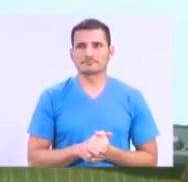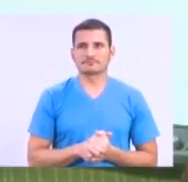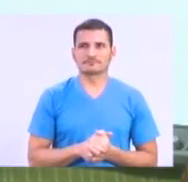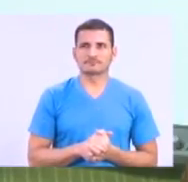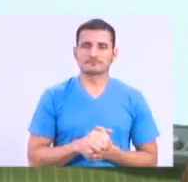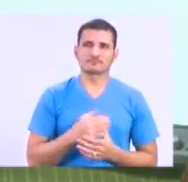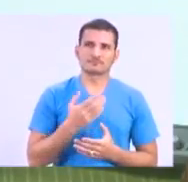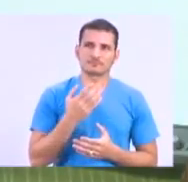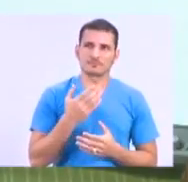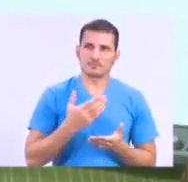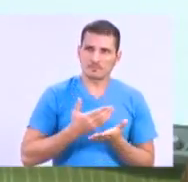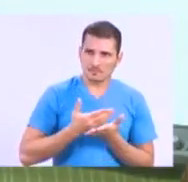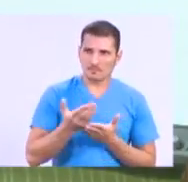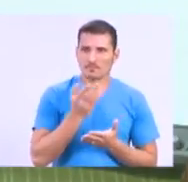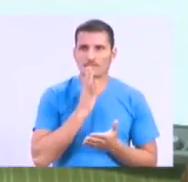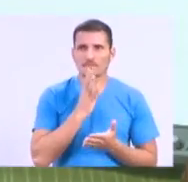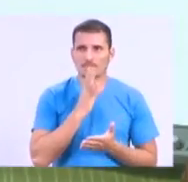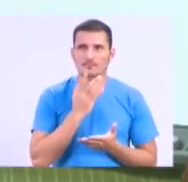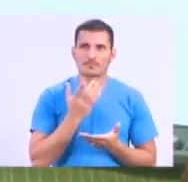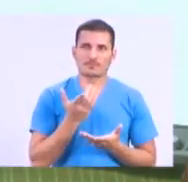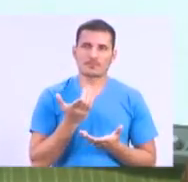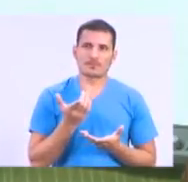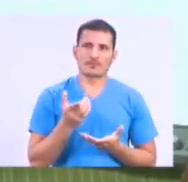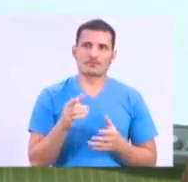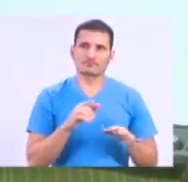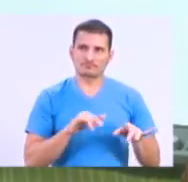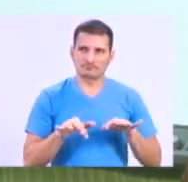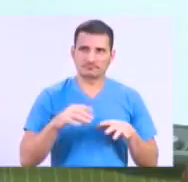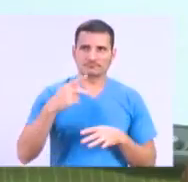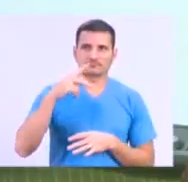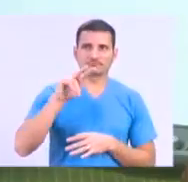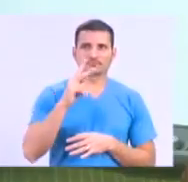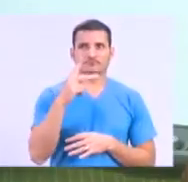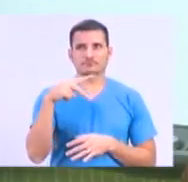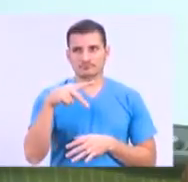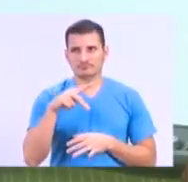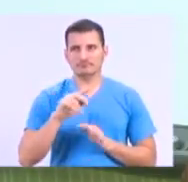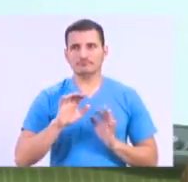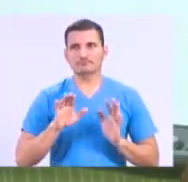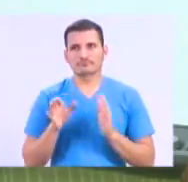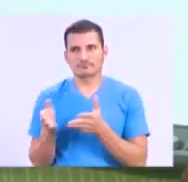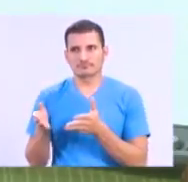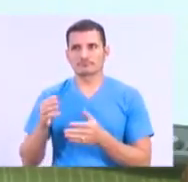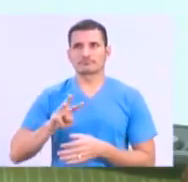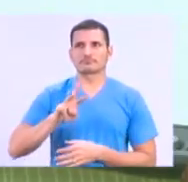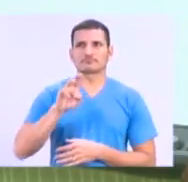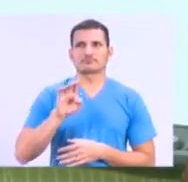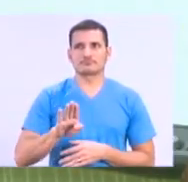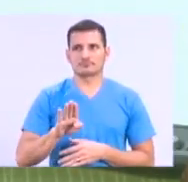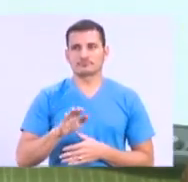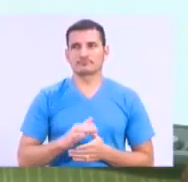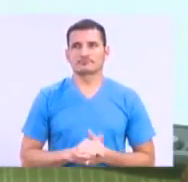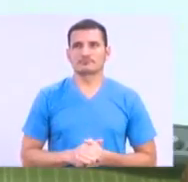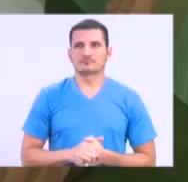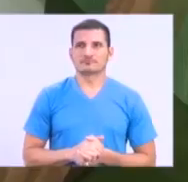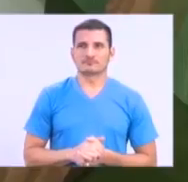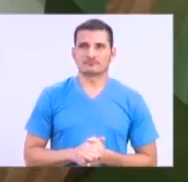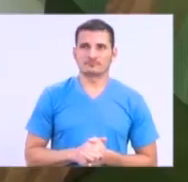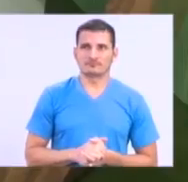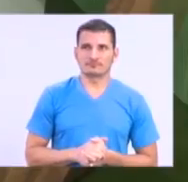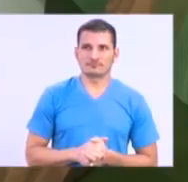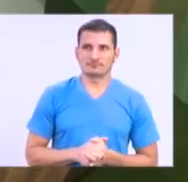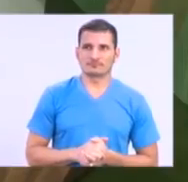conhecer e gostar desse mundo de programação em PHP voltado para a web, né? Professora